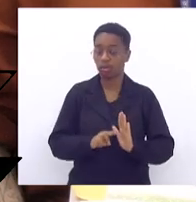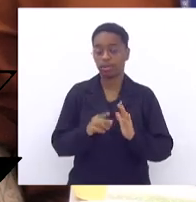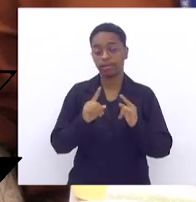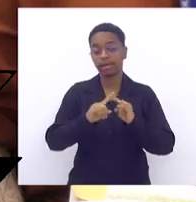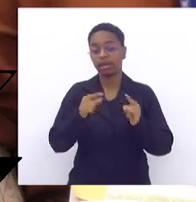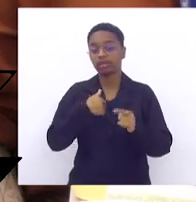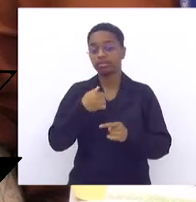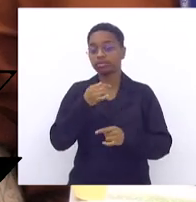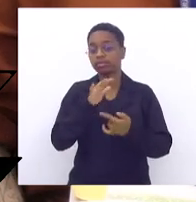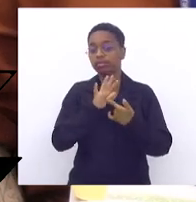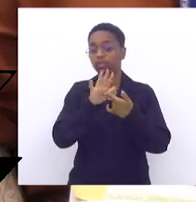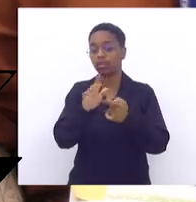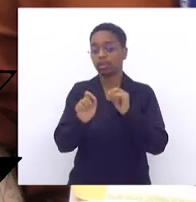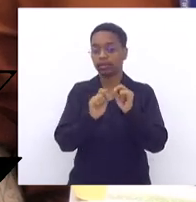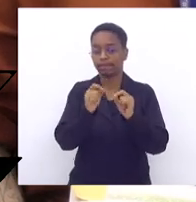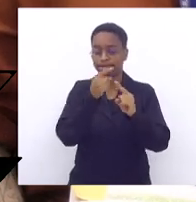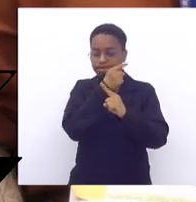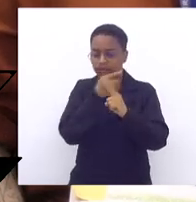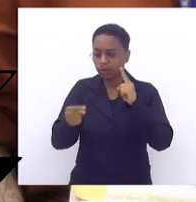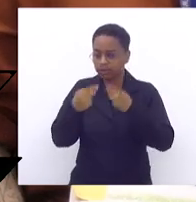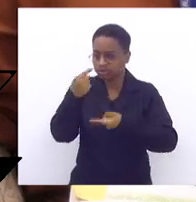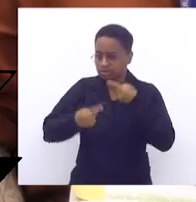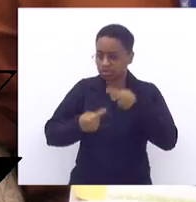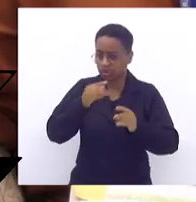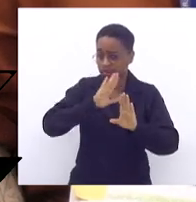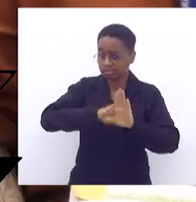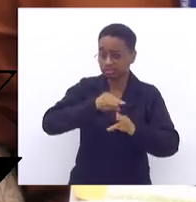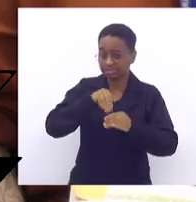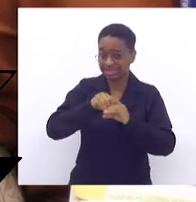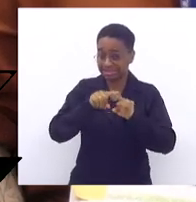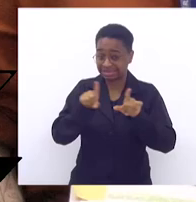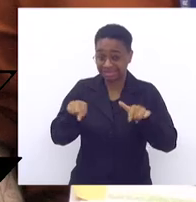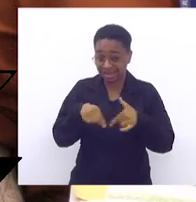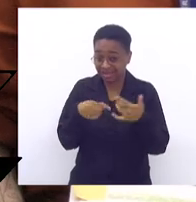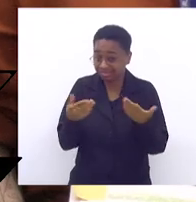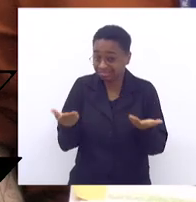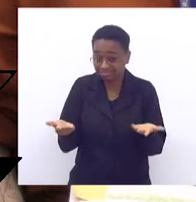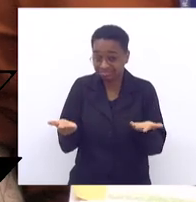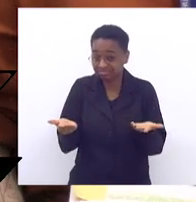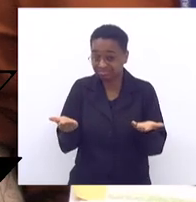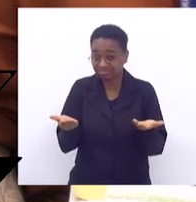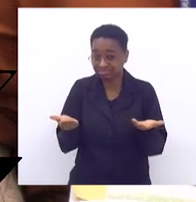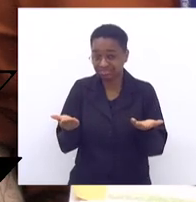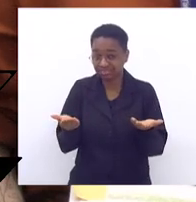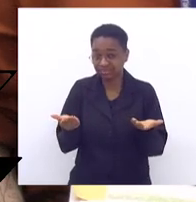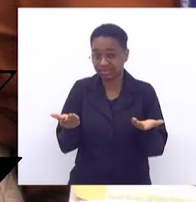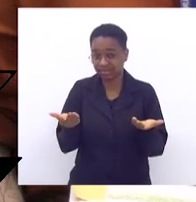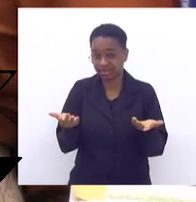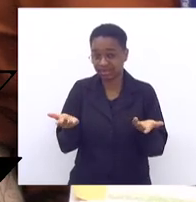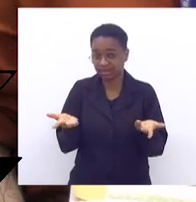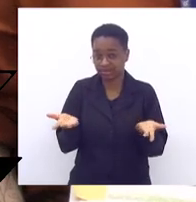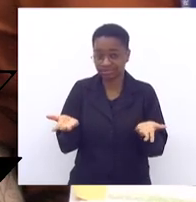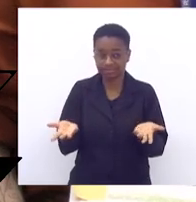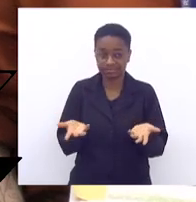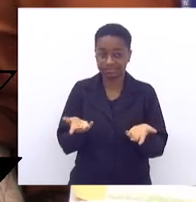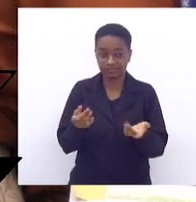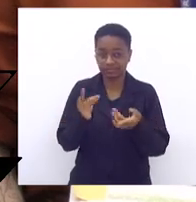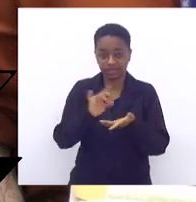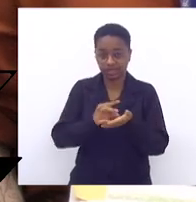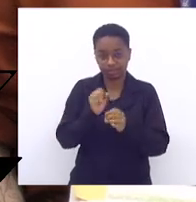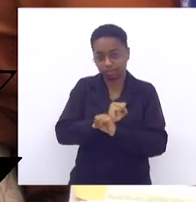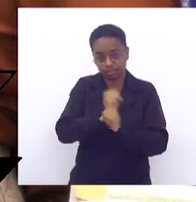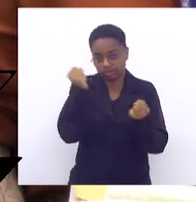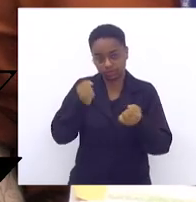que você proibir um debate ideológico em sala de aula é algo que é